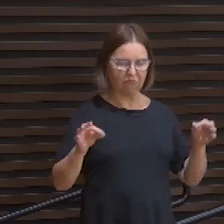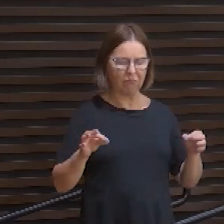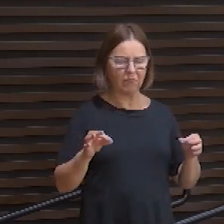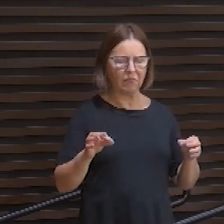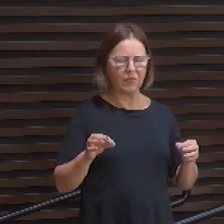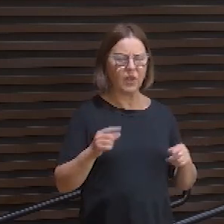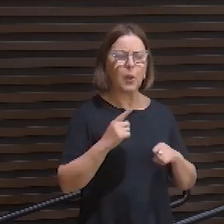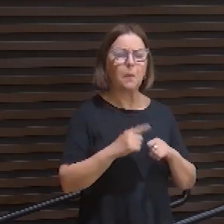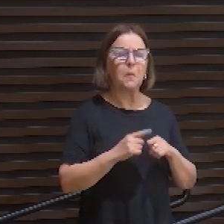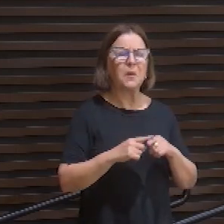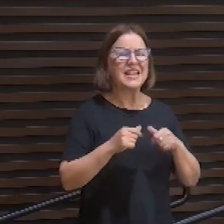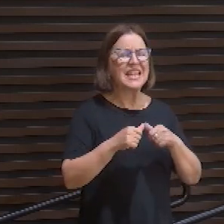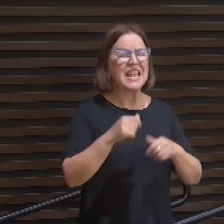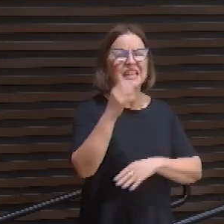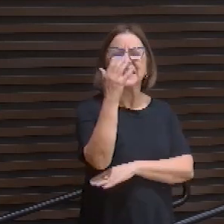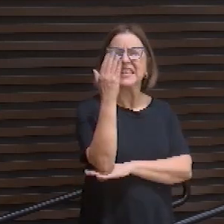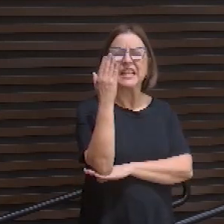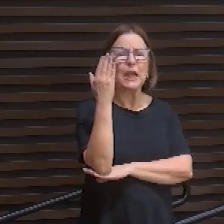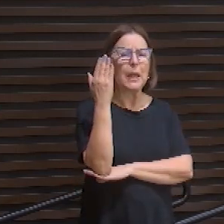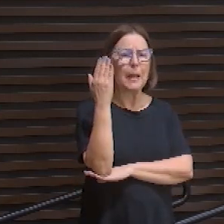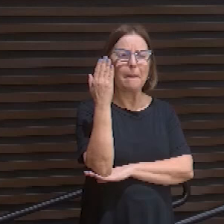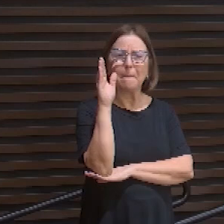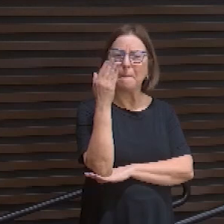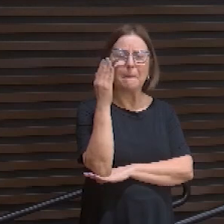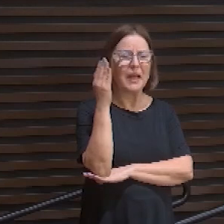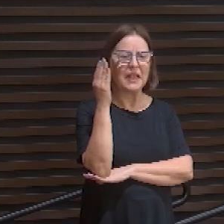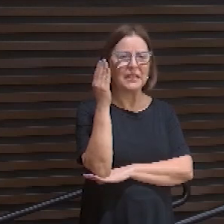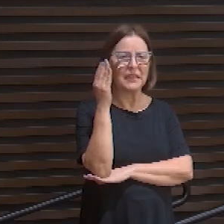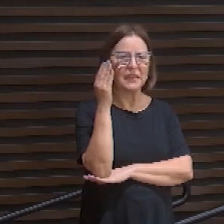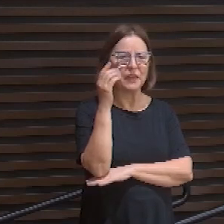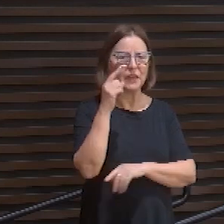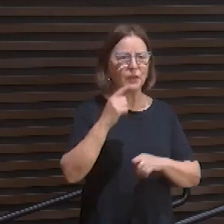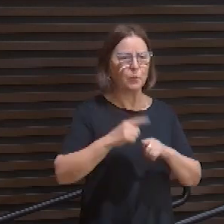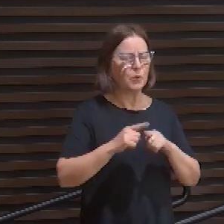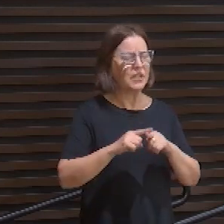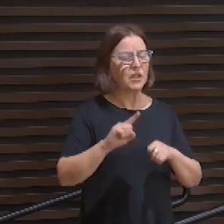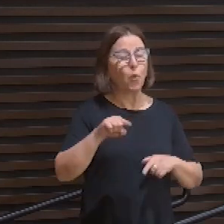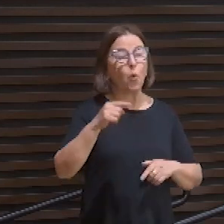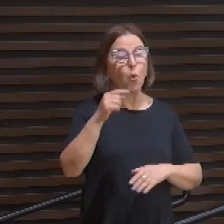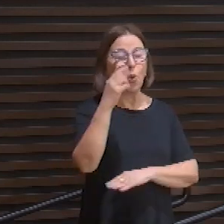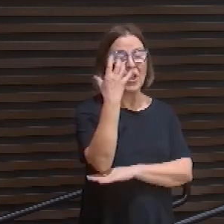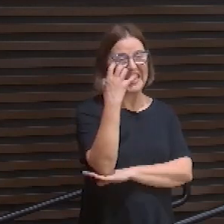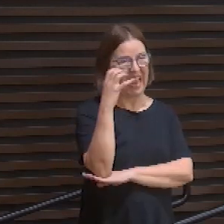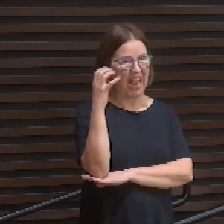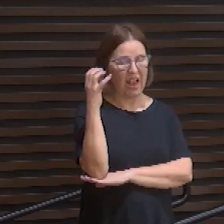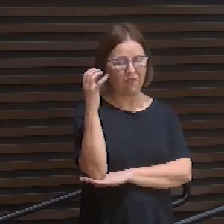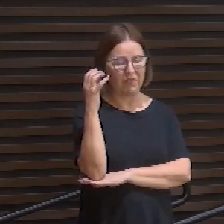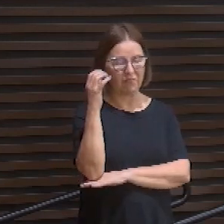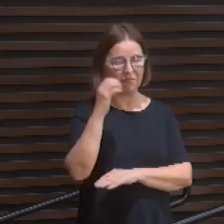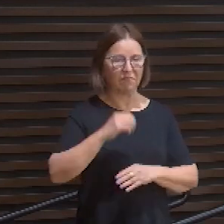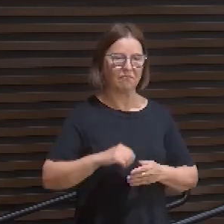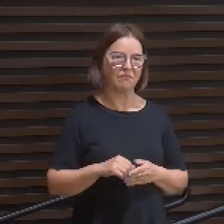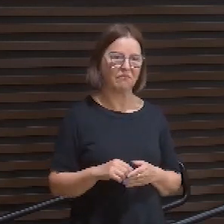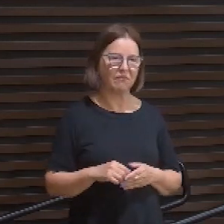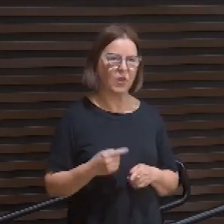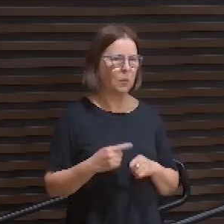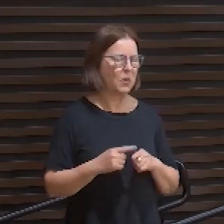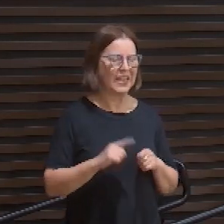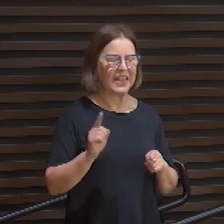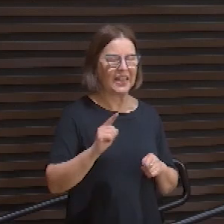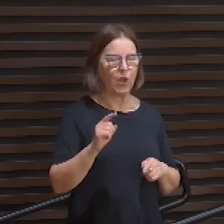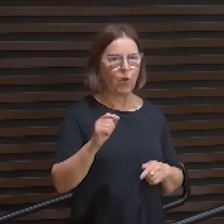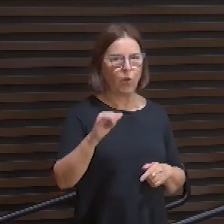acácia? Por que não foi aroeira? Por que não foi